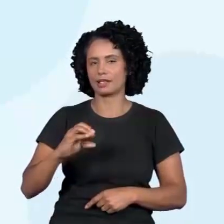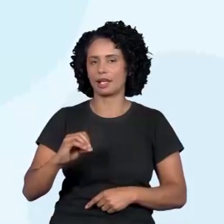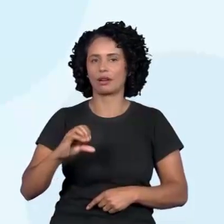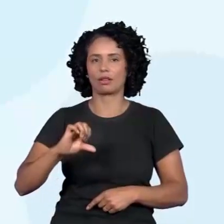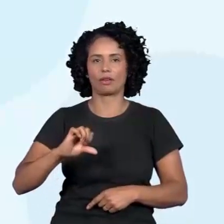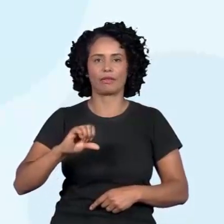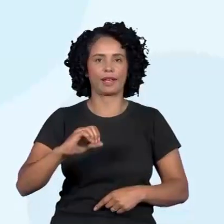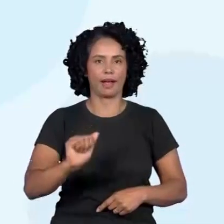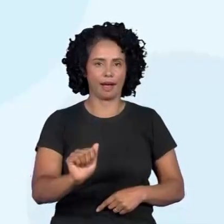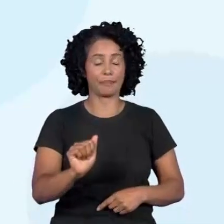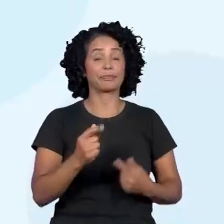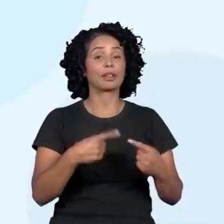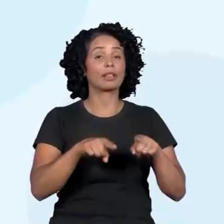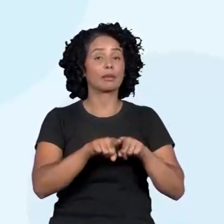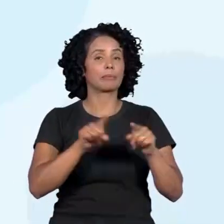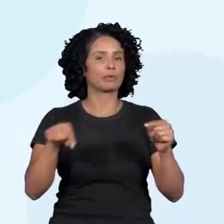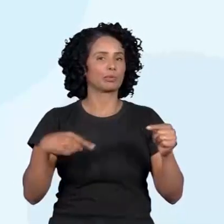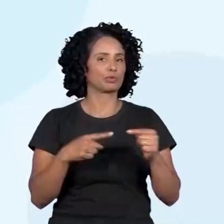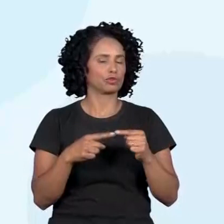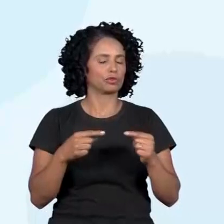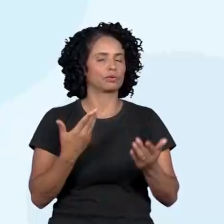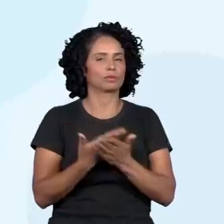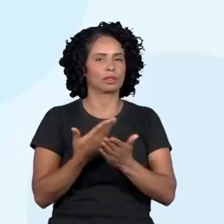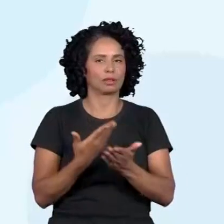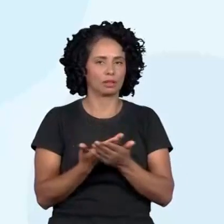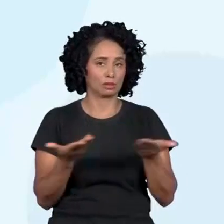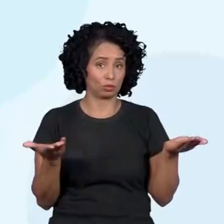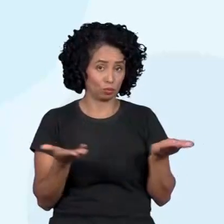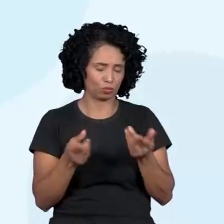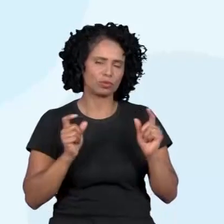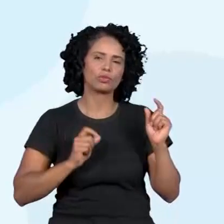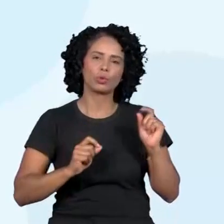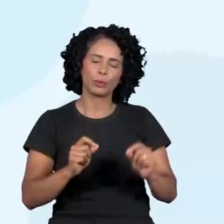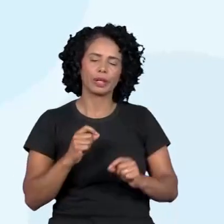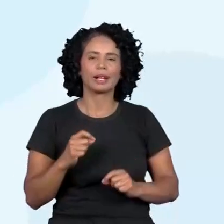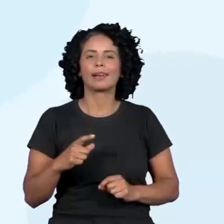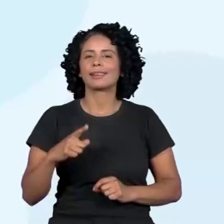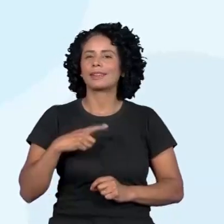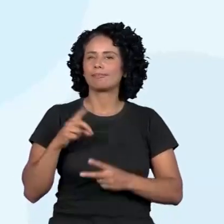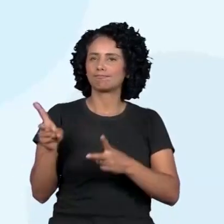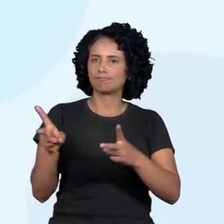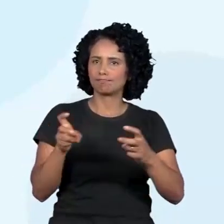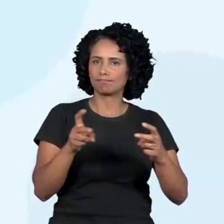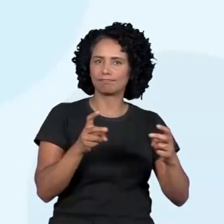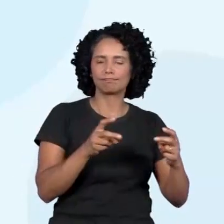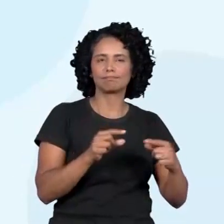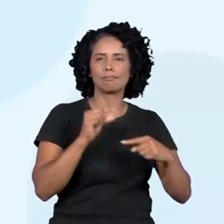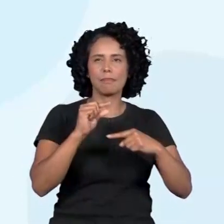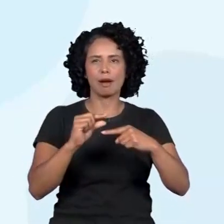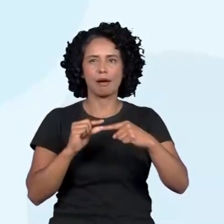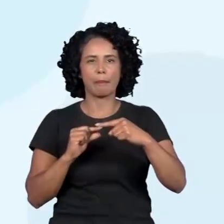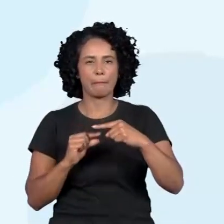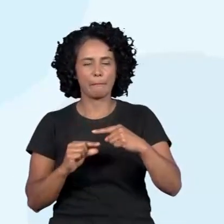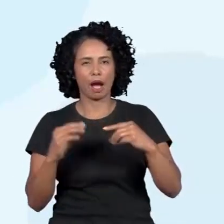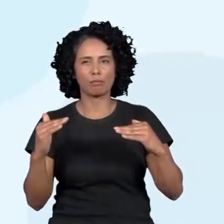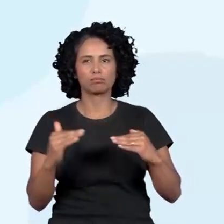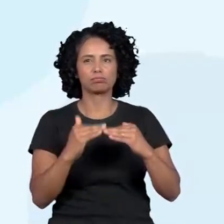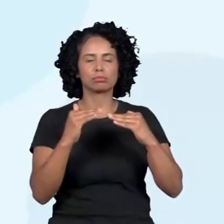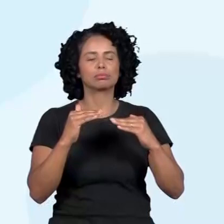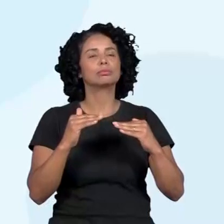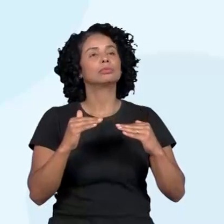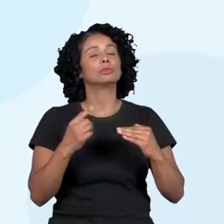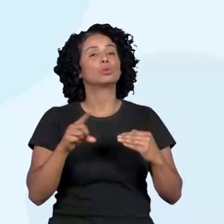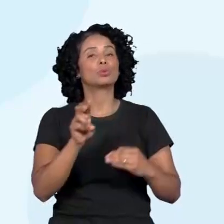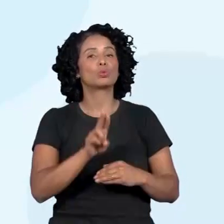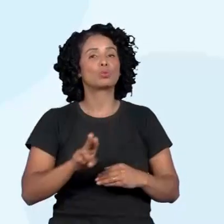EF04MA09A. E o objetivo da aula de hoje é identificar frações equivalentes utilizando